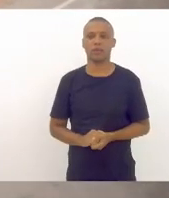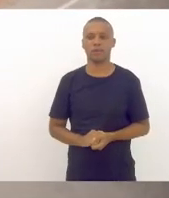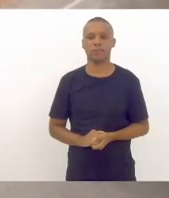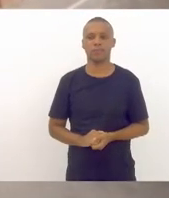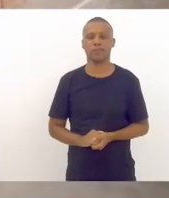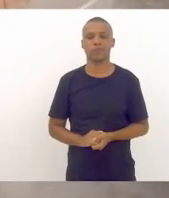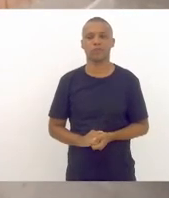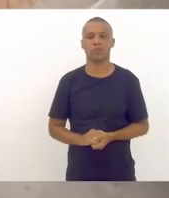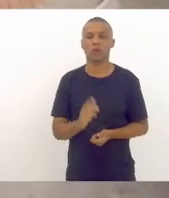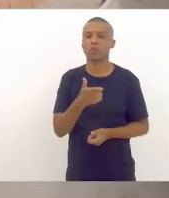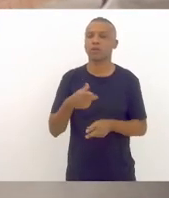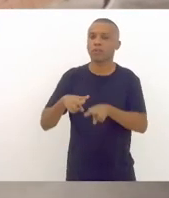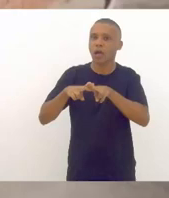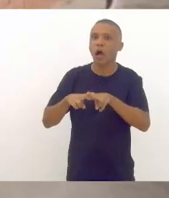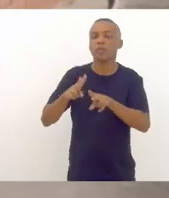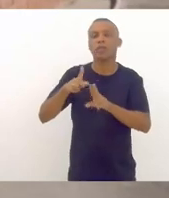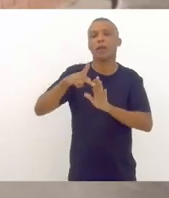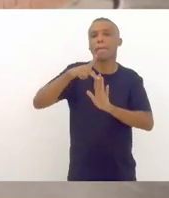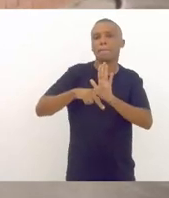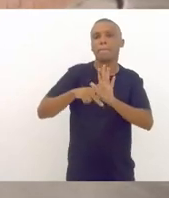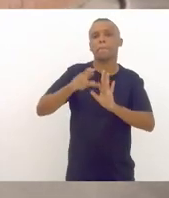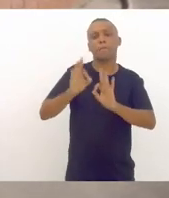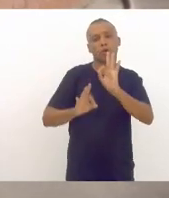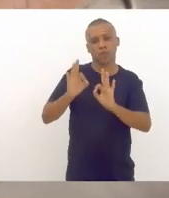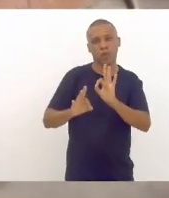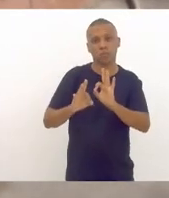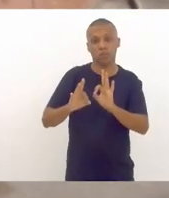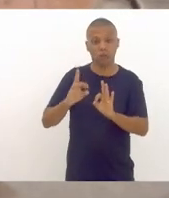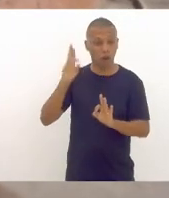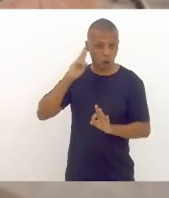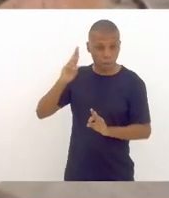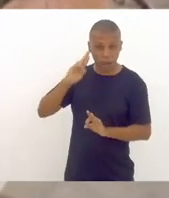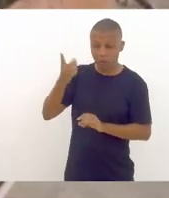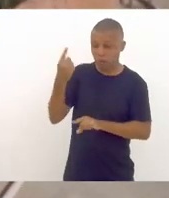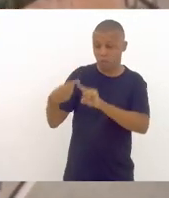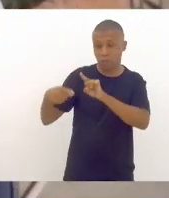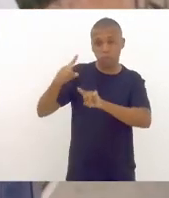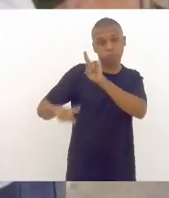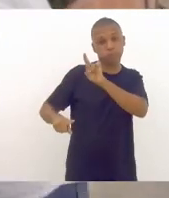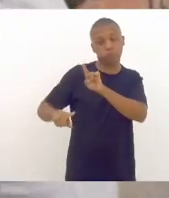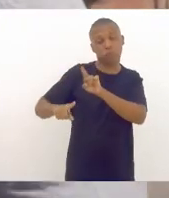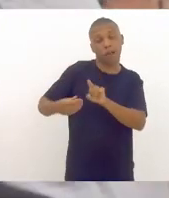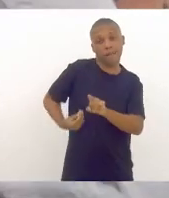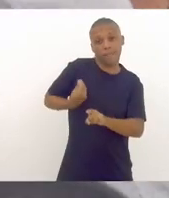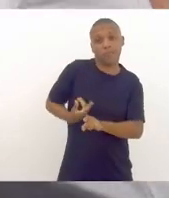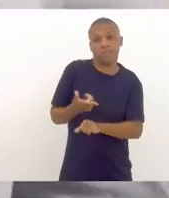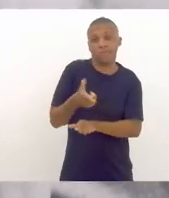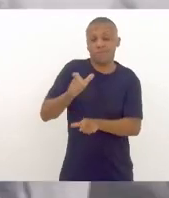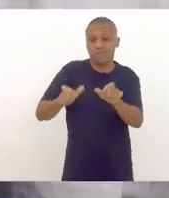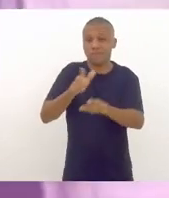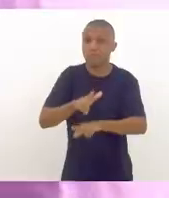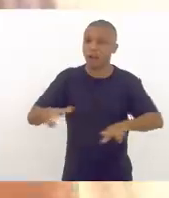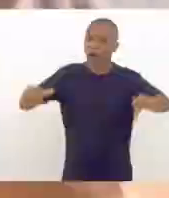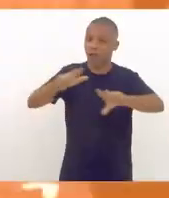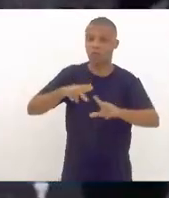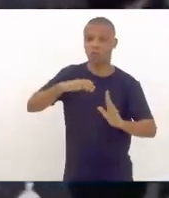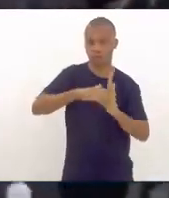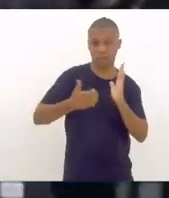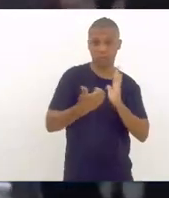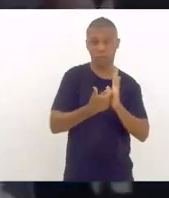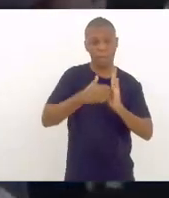projetos, Romário mudou a vida de milhões de pessoas e é hoje um dos senadores mais amados do Brasil.